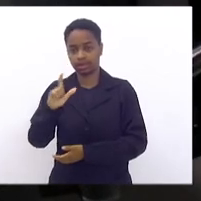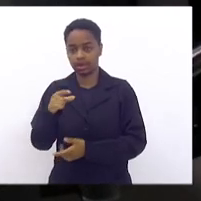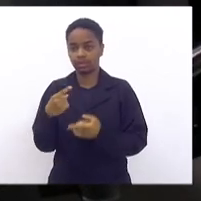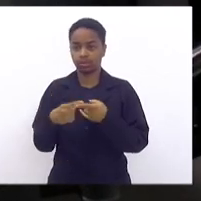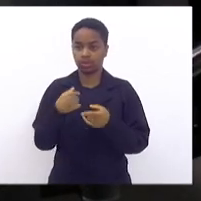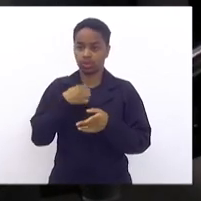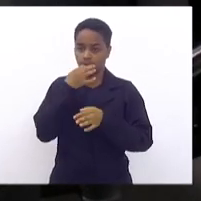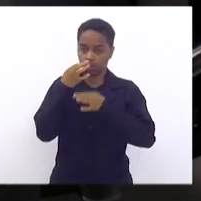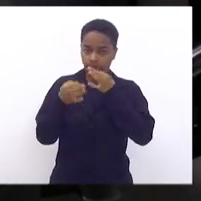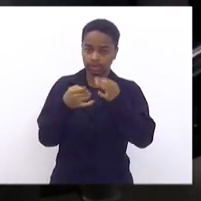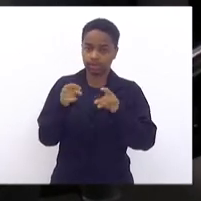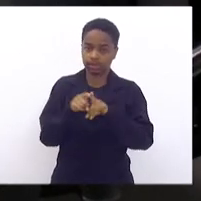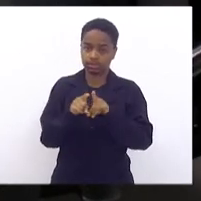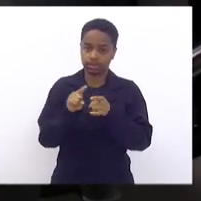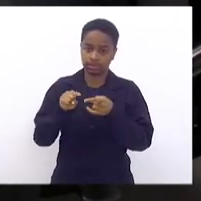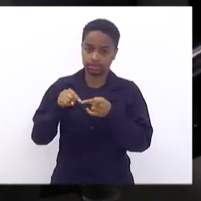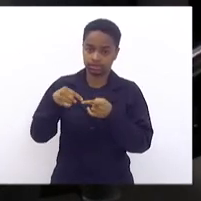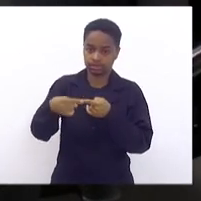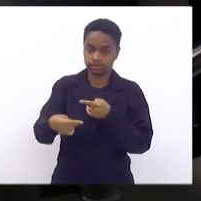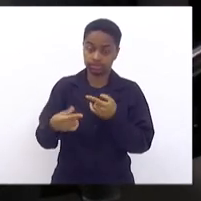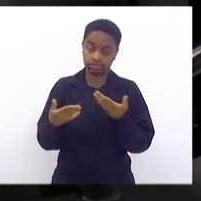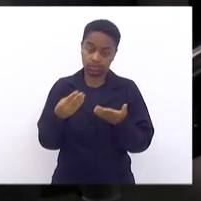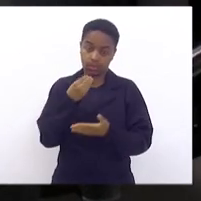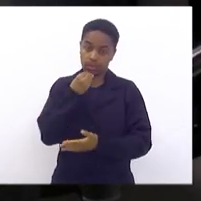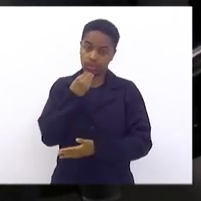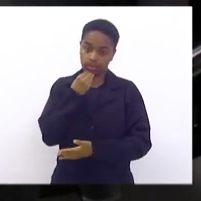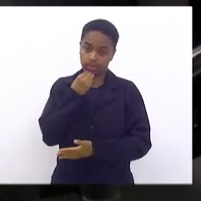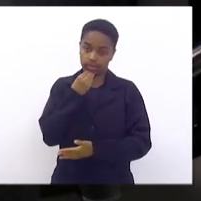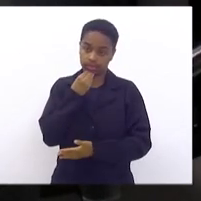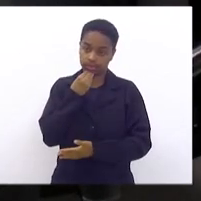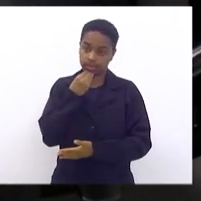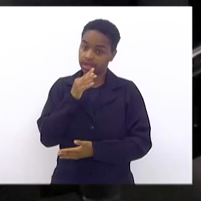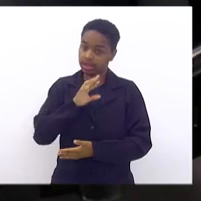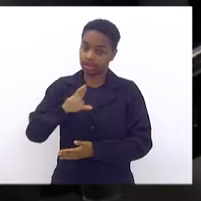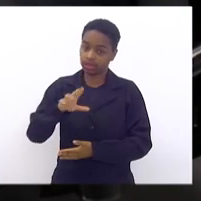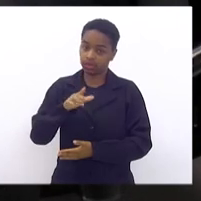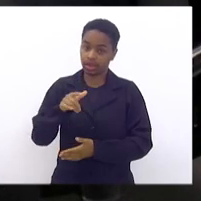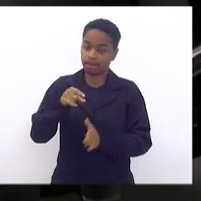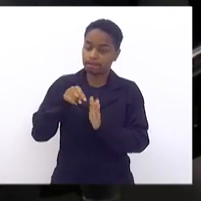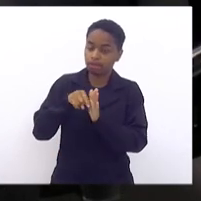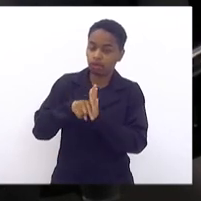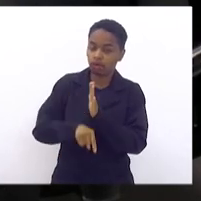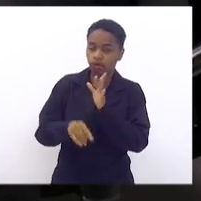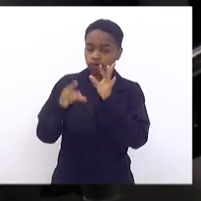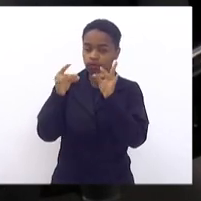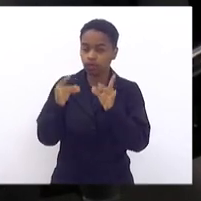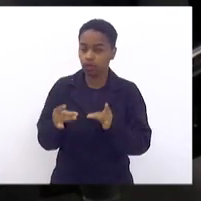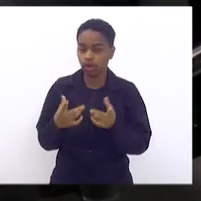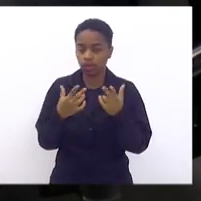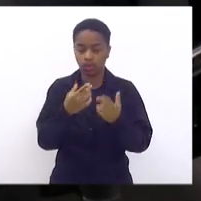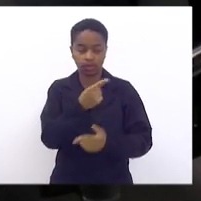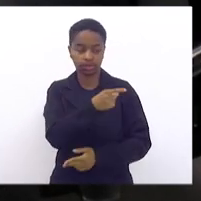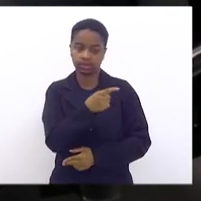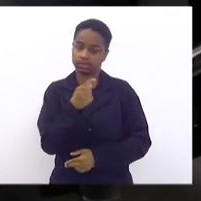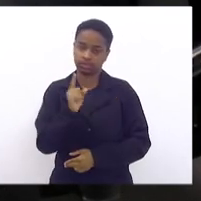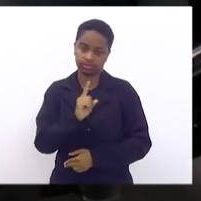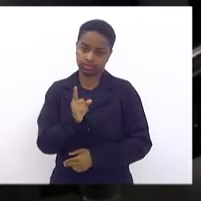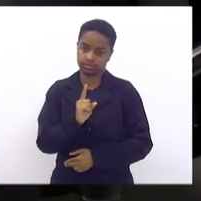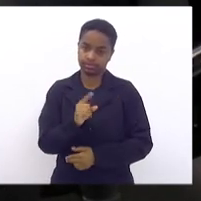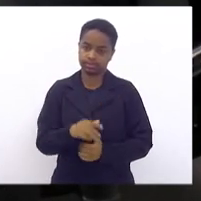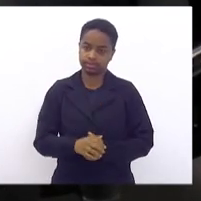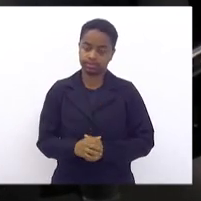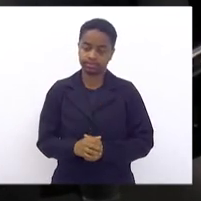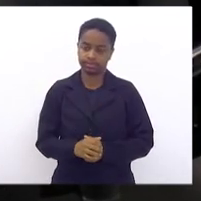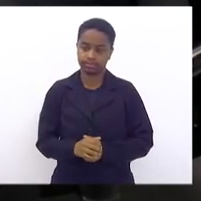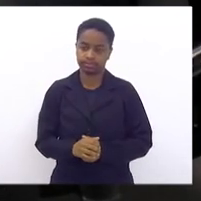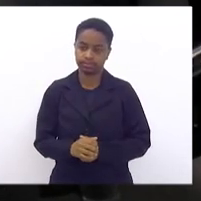aqui também na minha fala, que, por óbvio, não será uma fala tão densa e profunda como a professora Mariana